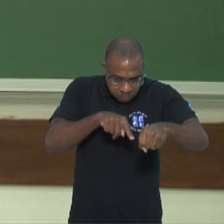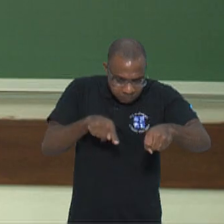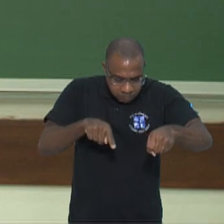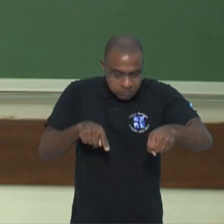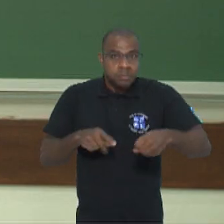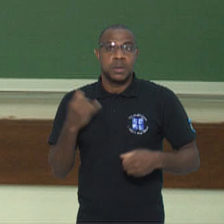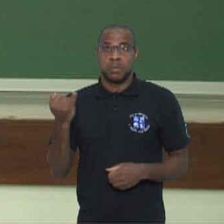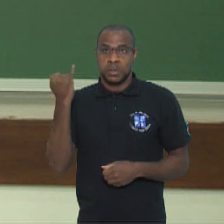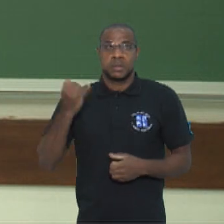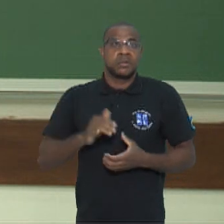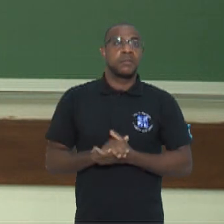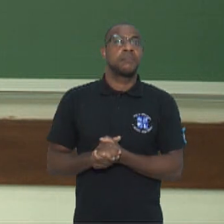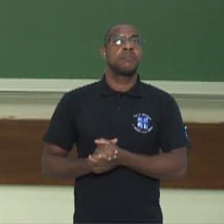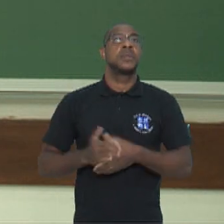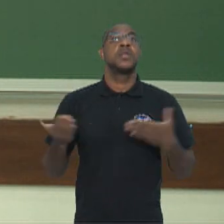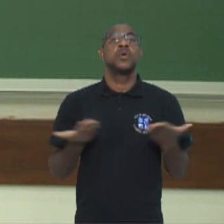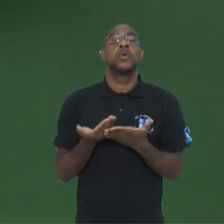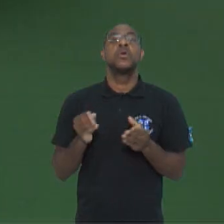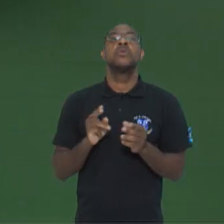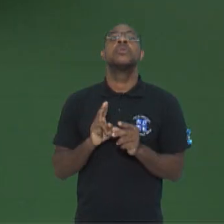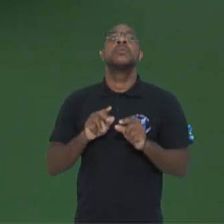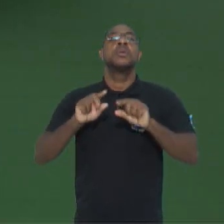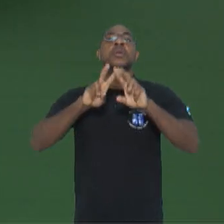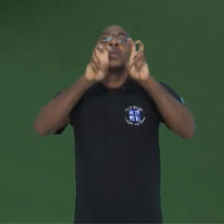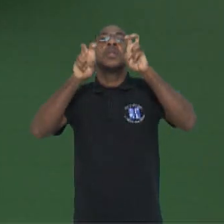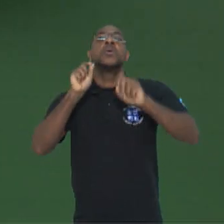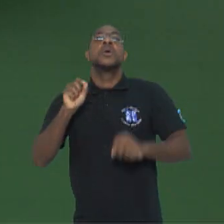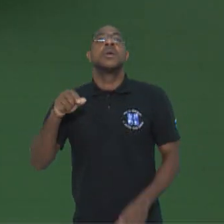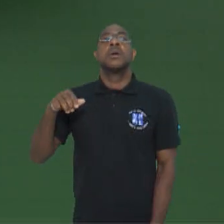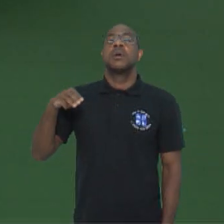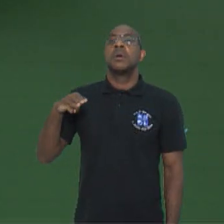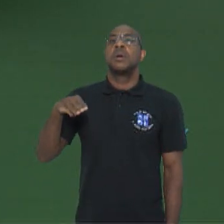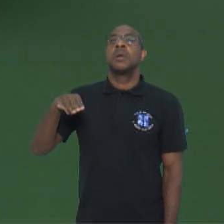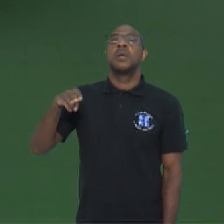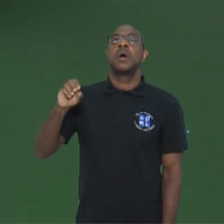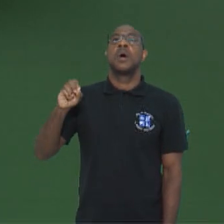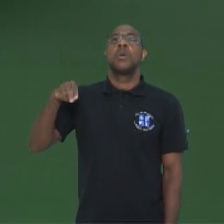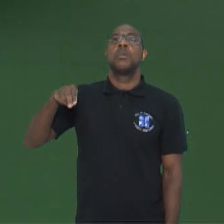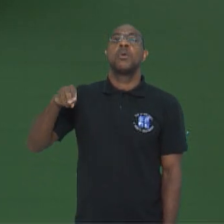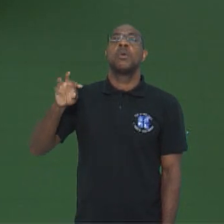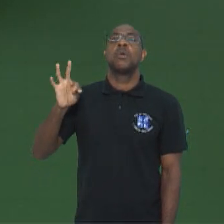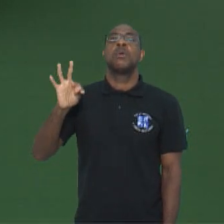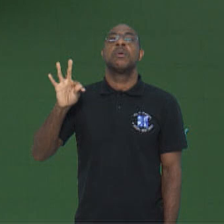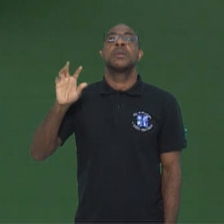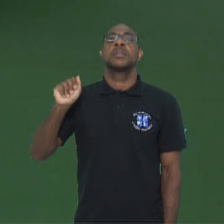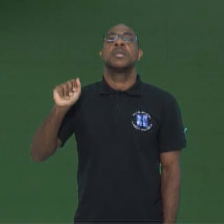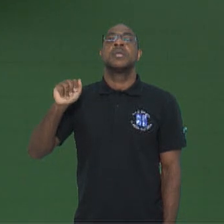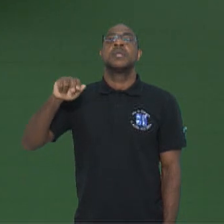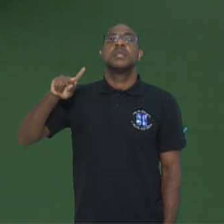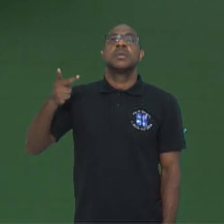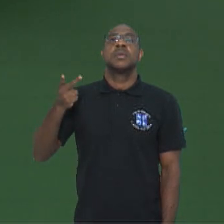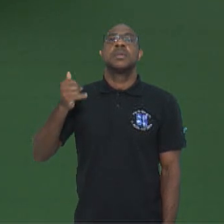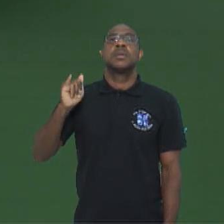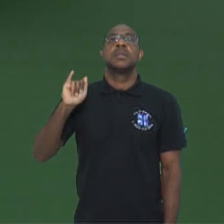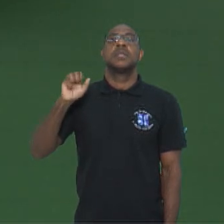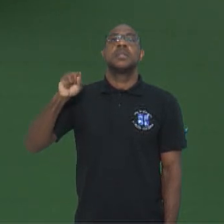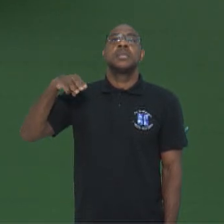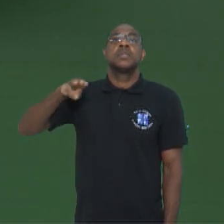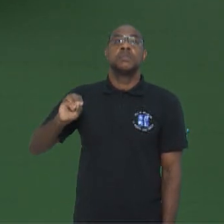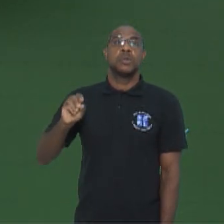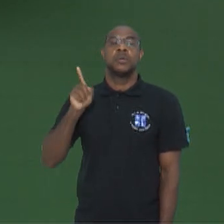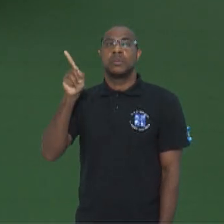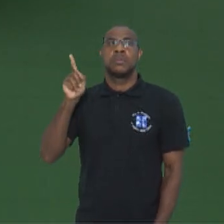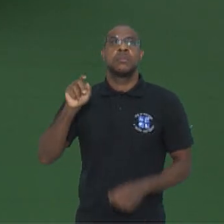local. E hoje nós vamos falar sobre o montanhismo. Bem, para iniciar essa aula, eu vou fazer algumas perguntas para vocês.